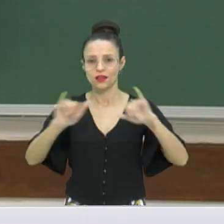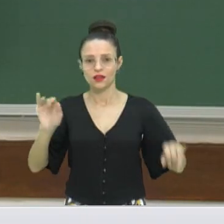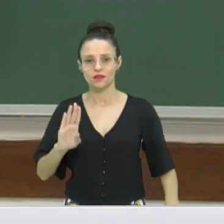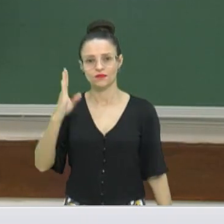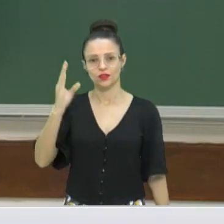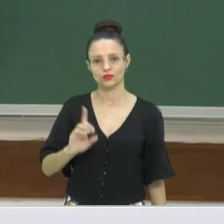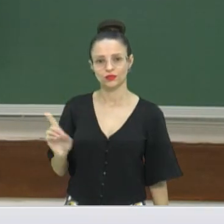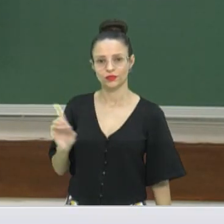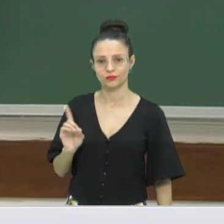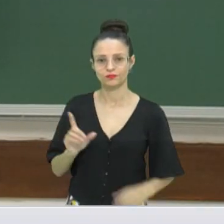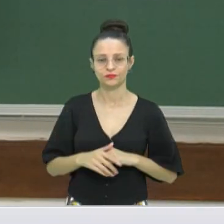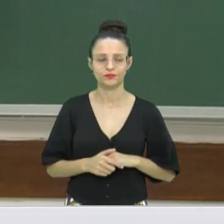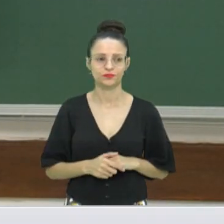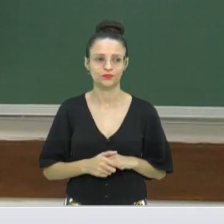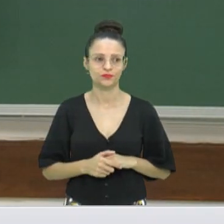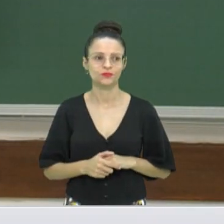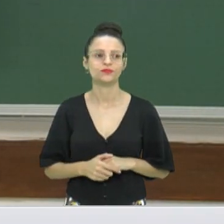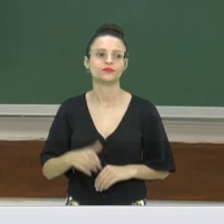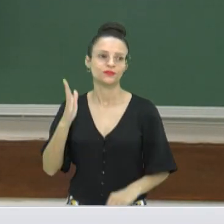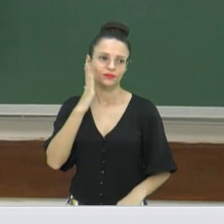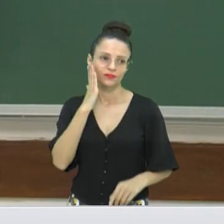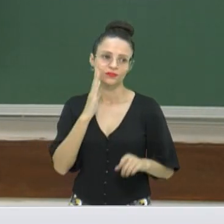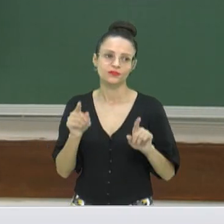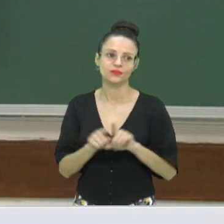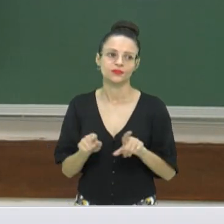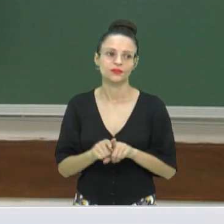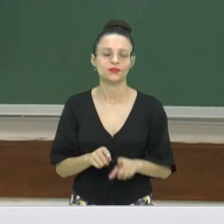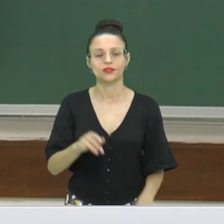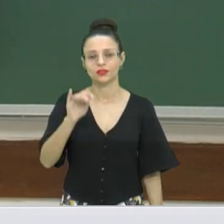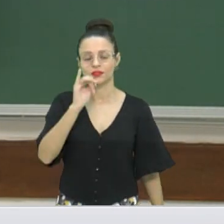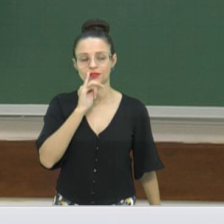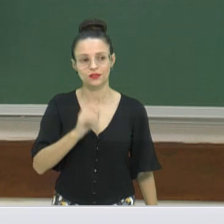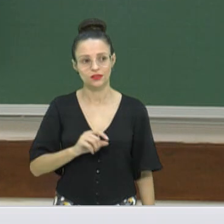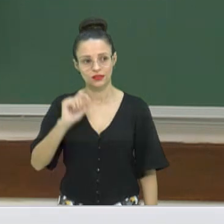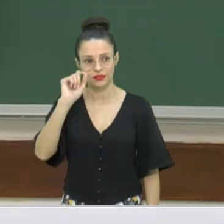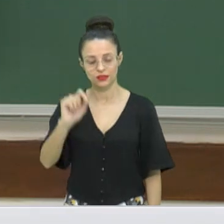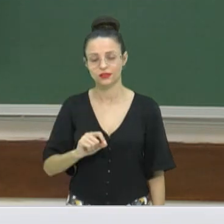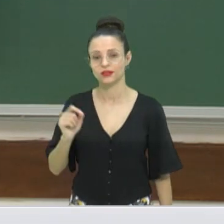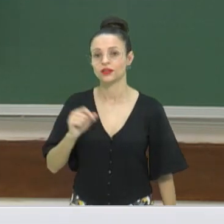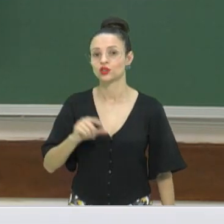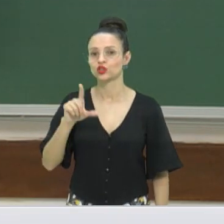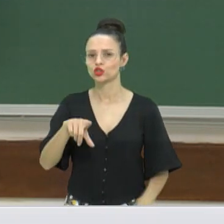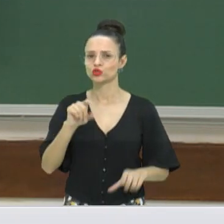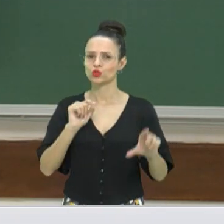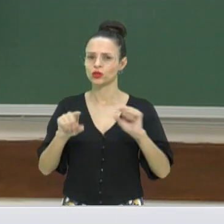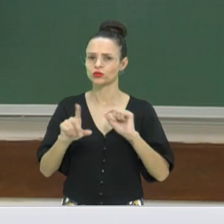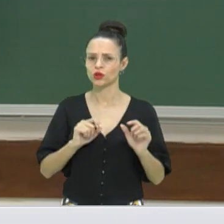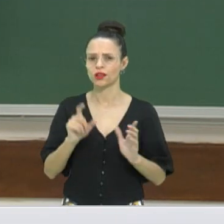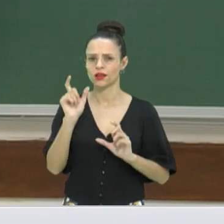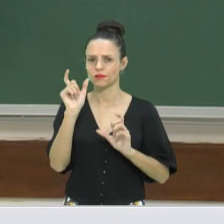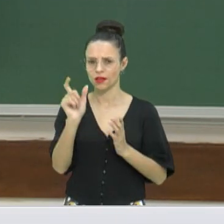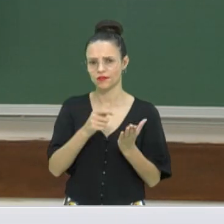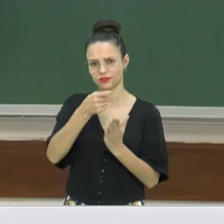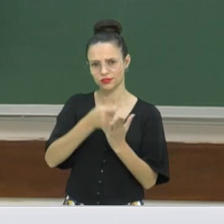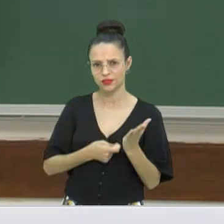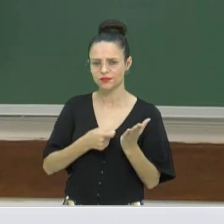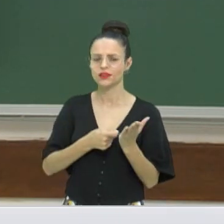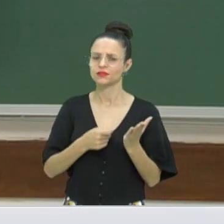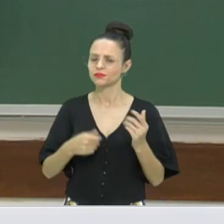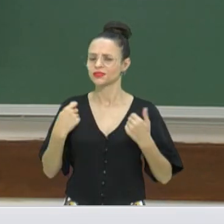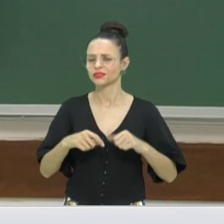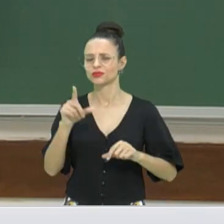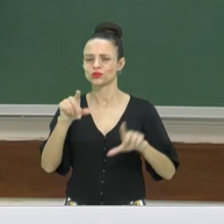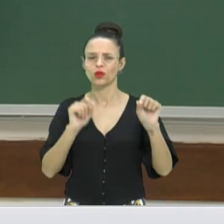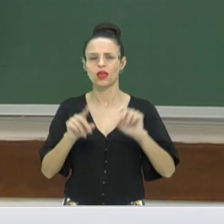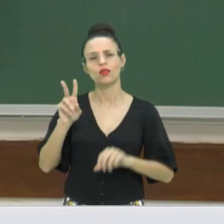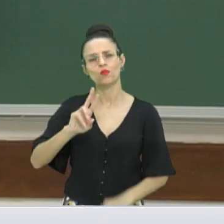ser falsa ou não. Sei também, professora, que a escolha das palavras, quando a gente vai produzir um texto, a gente tem que escolher as